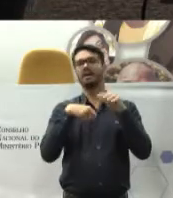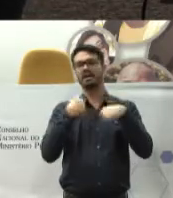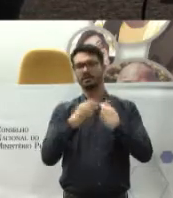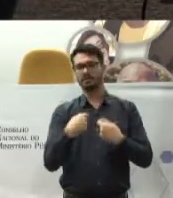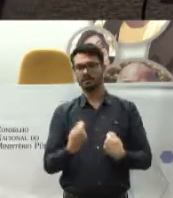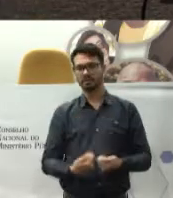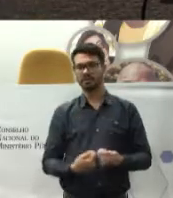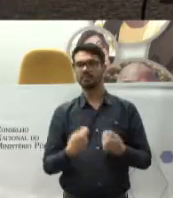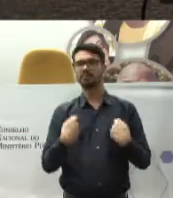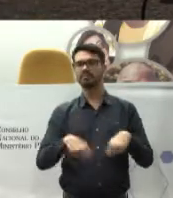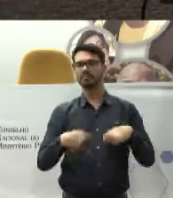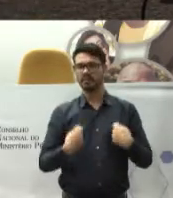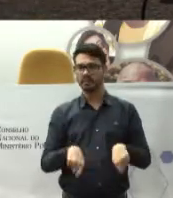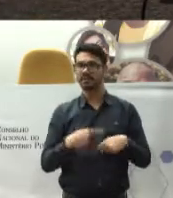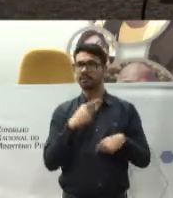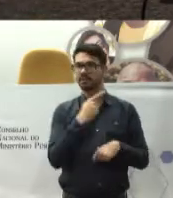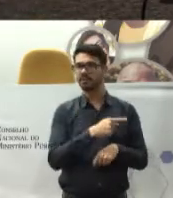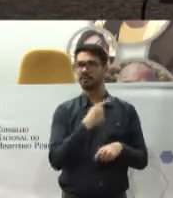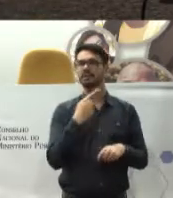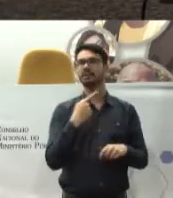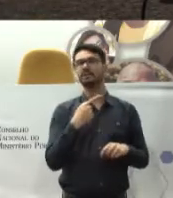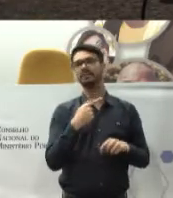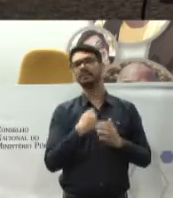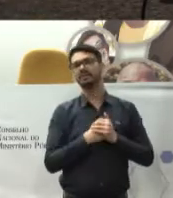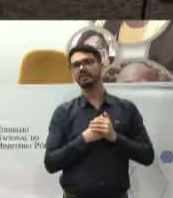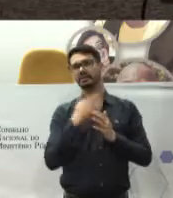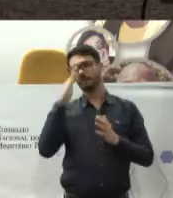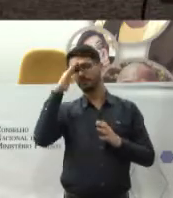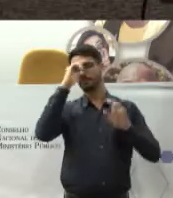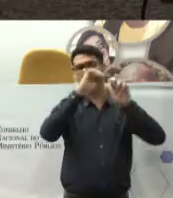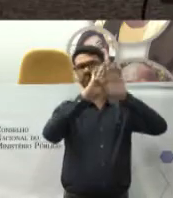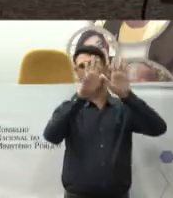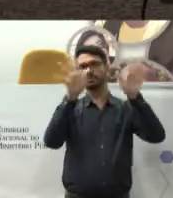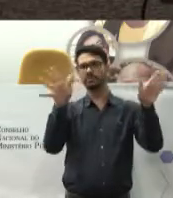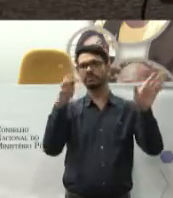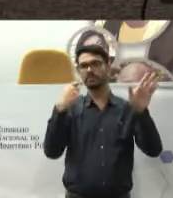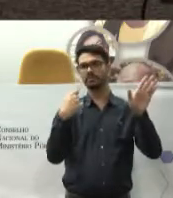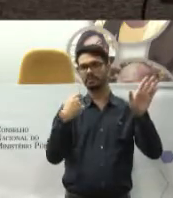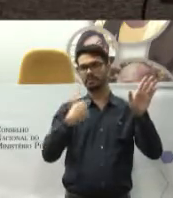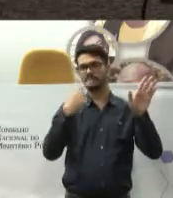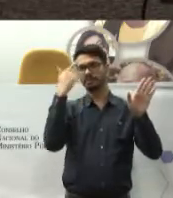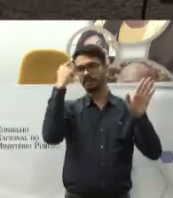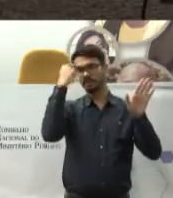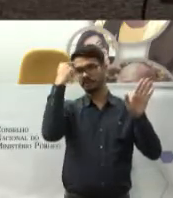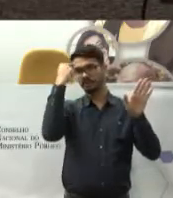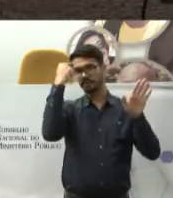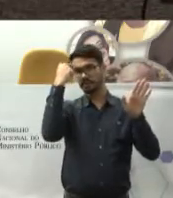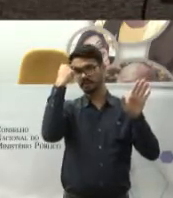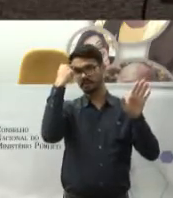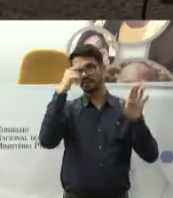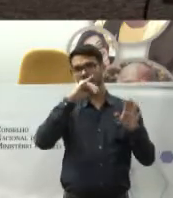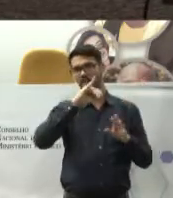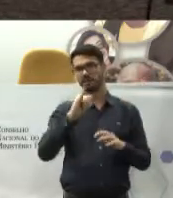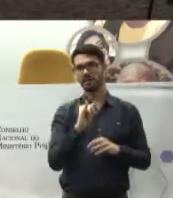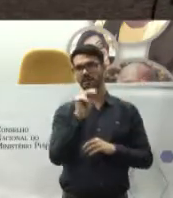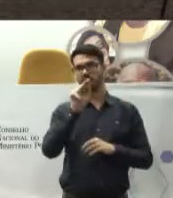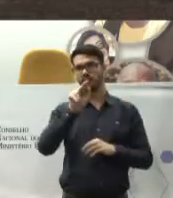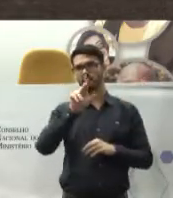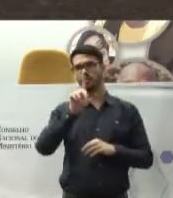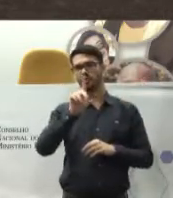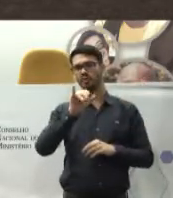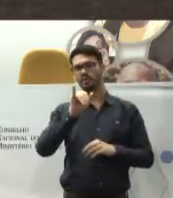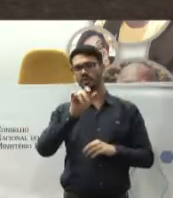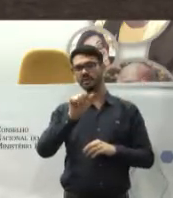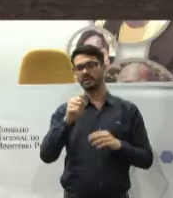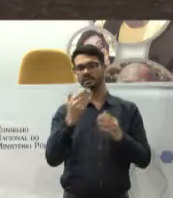têm que ser levadas em consideração. A gente tem que pensar a judicialização e a saúde pública de uma forma